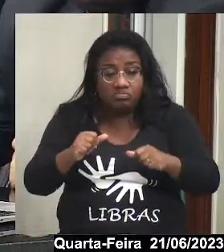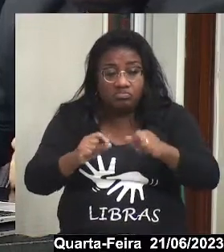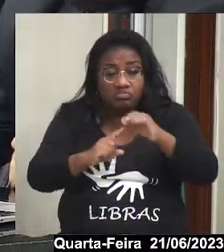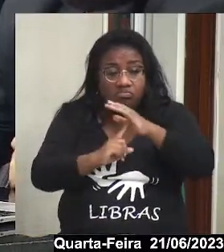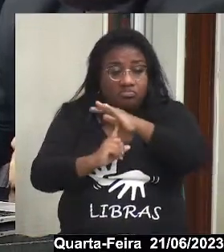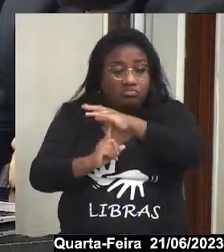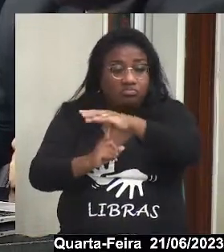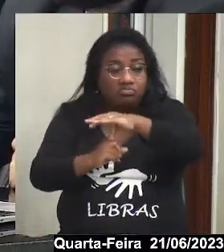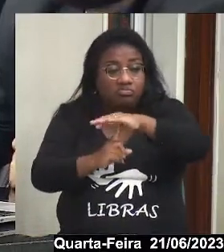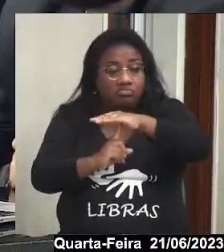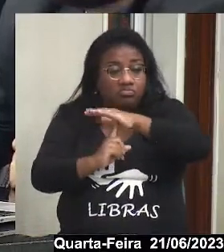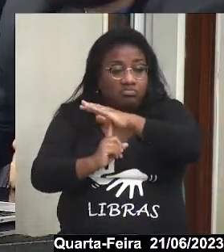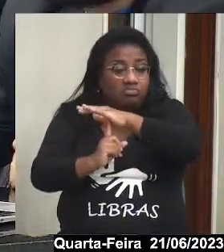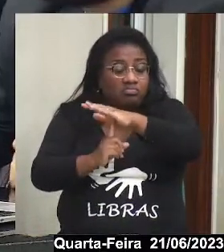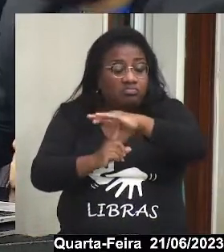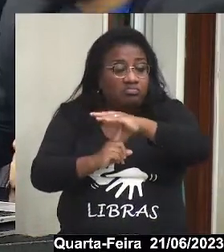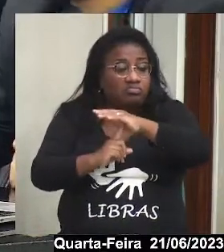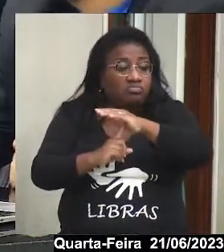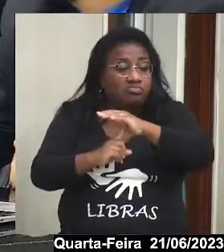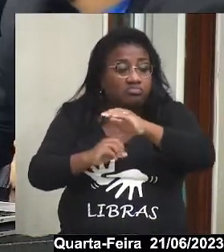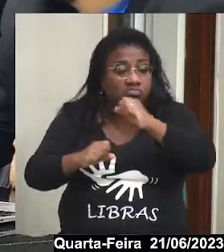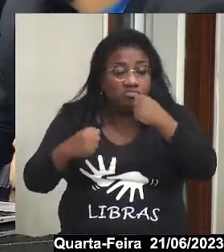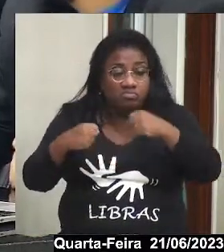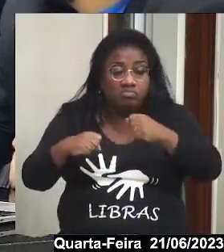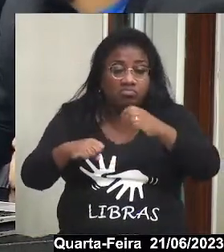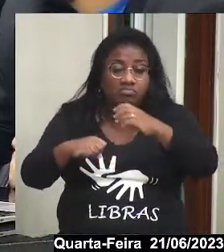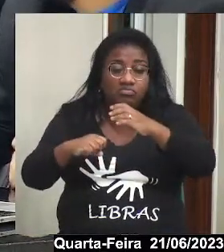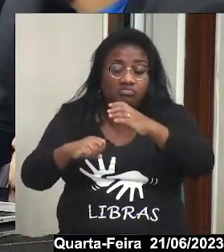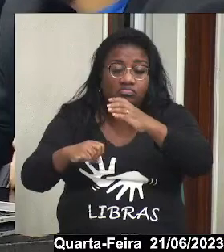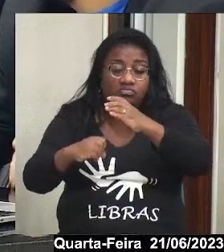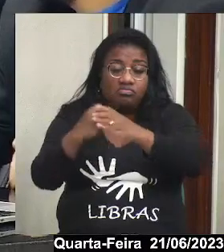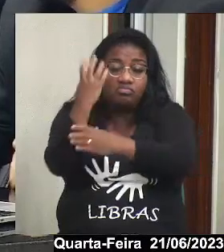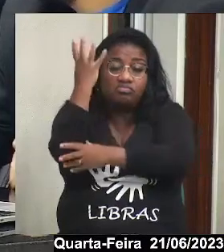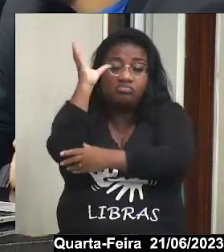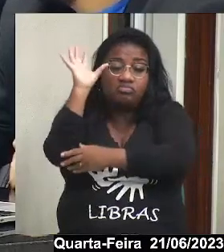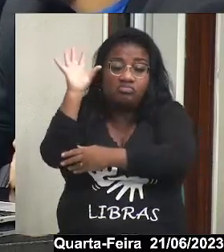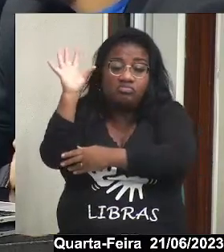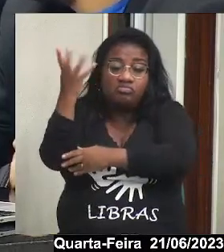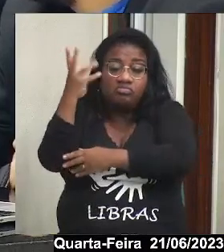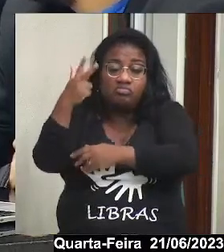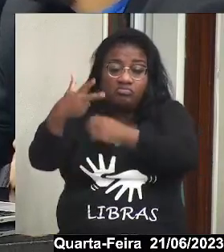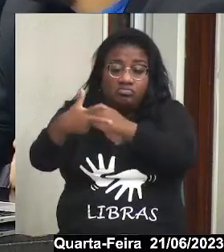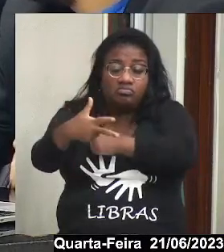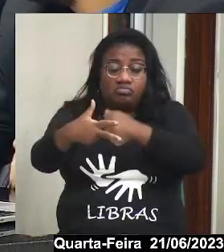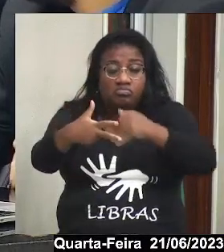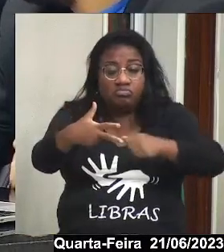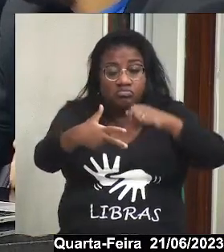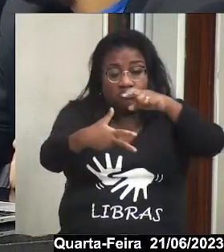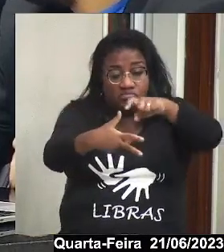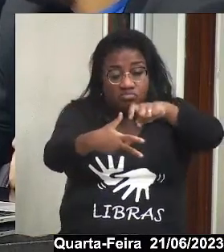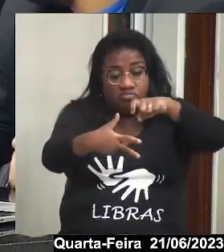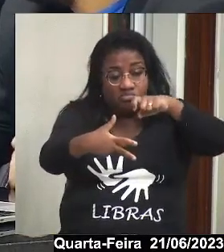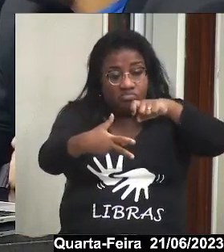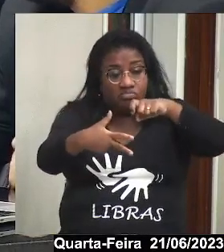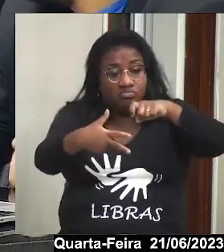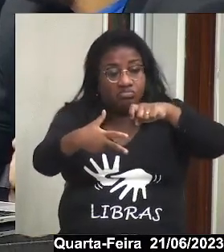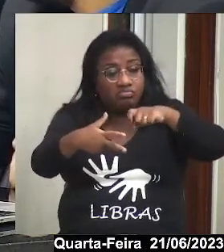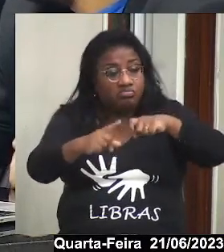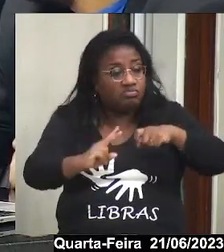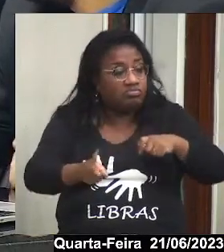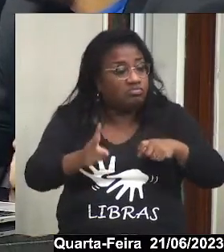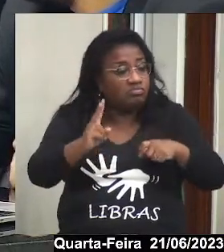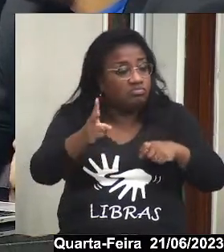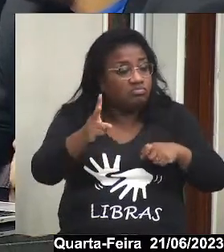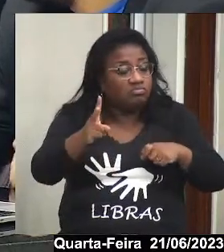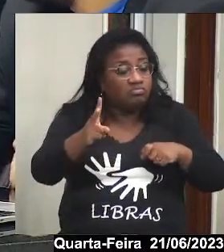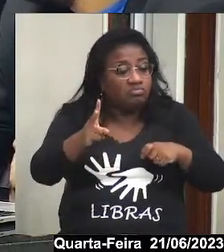está corretíssimo. Só que a gente tem que criar o projeto vindo da onde? do Poder Executivo. Então, toda hora o